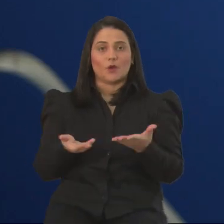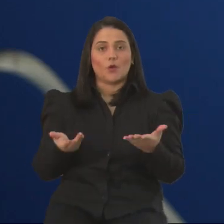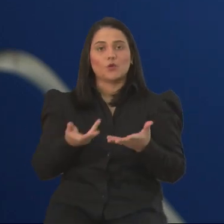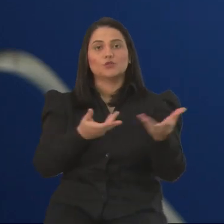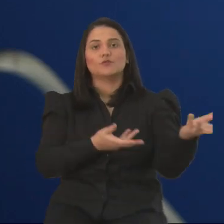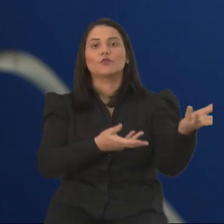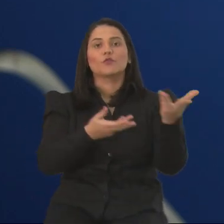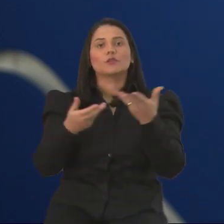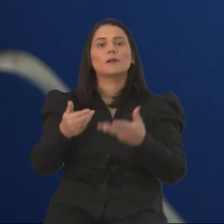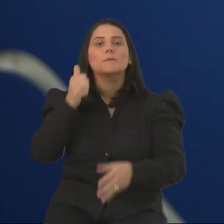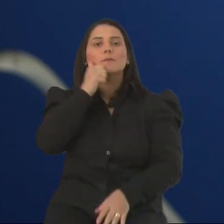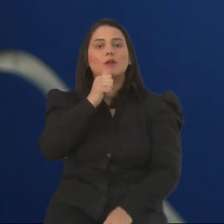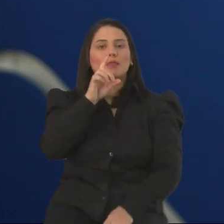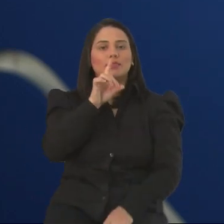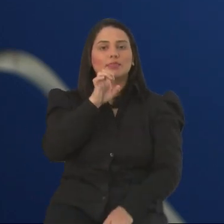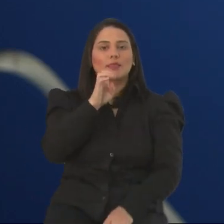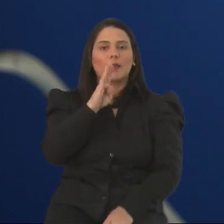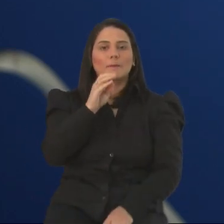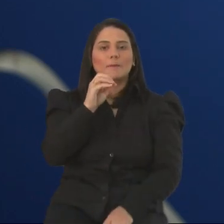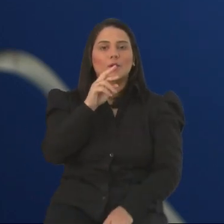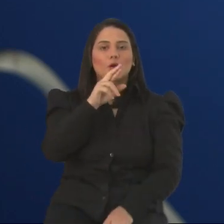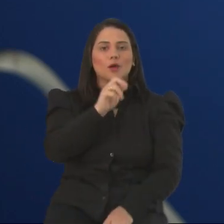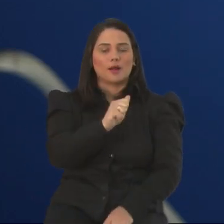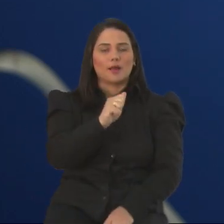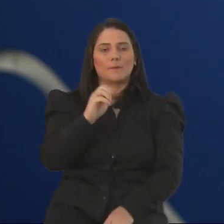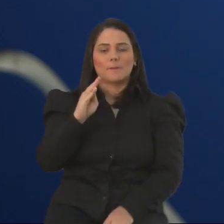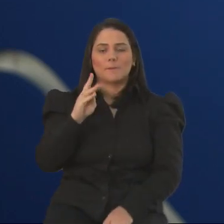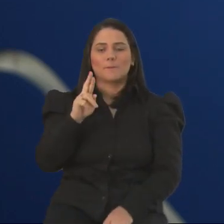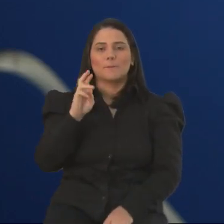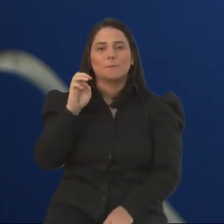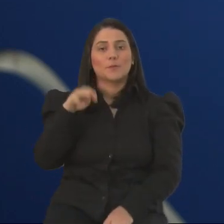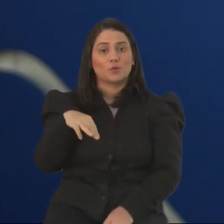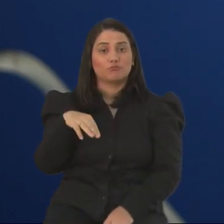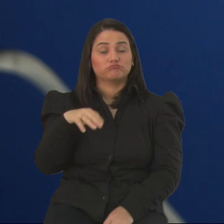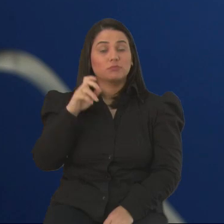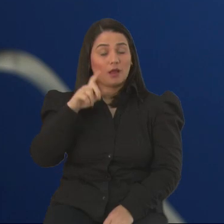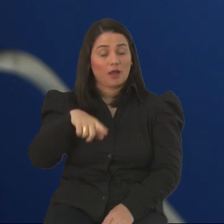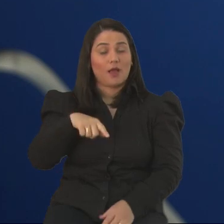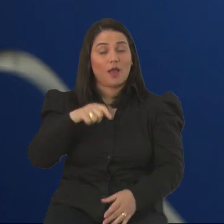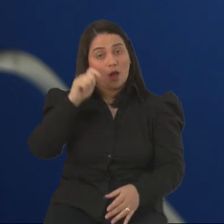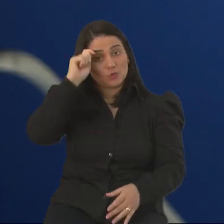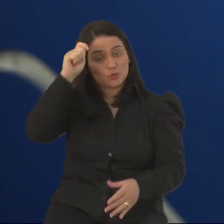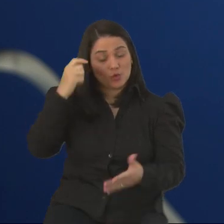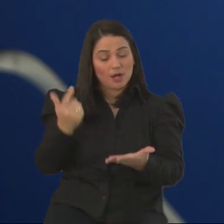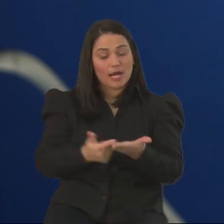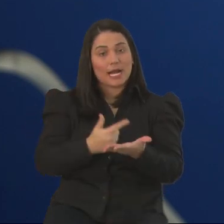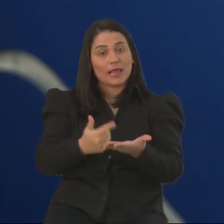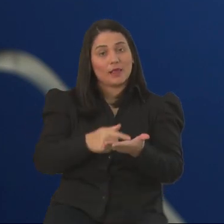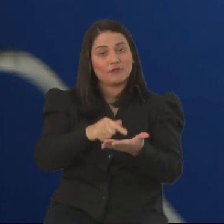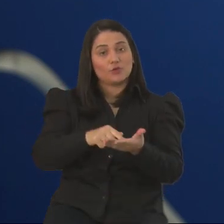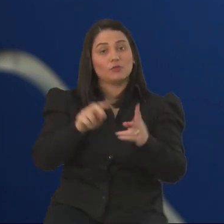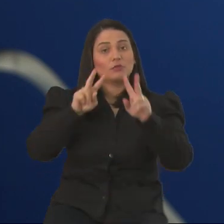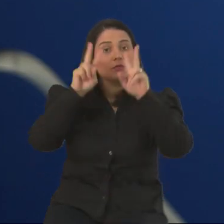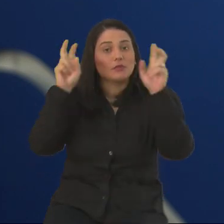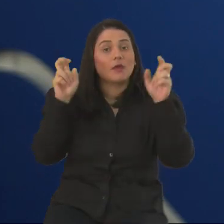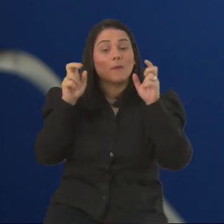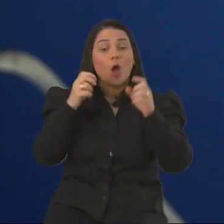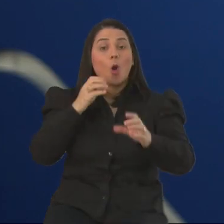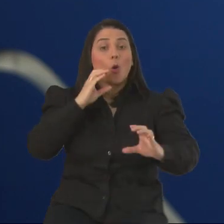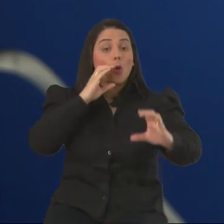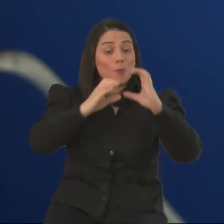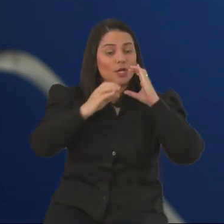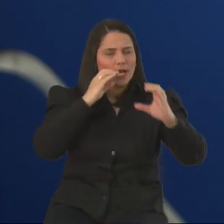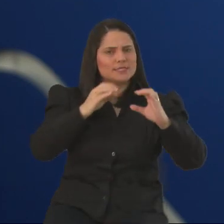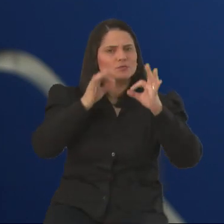best-seller Comunicação Assertiva e com larga experiência no campo da comunicação, tendo inclusive